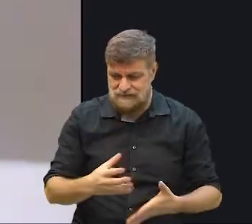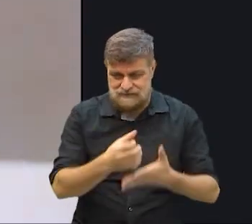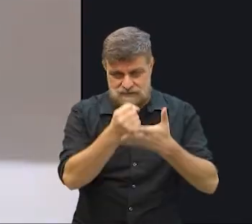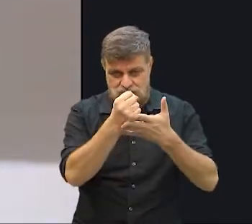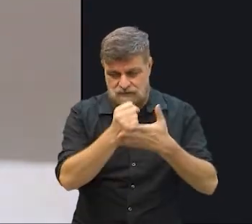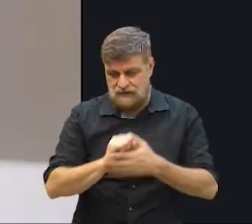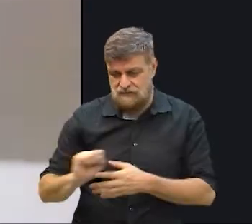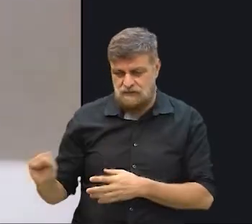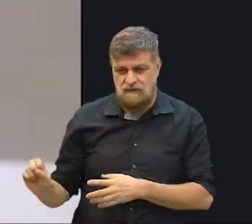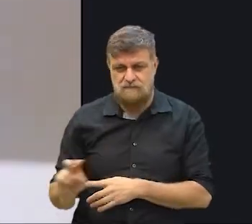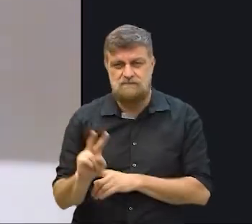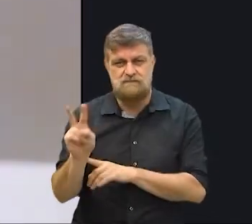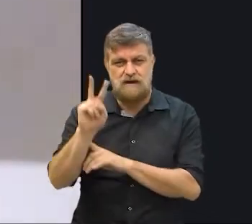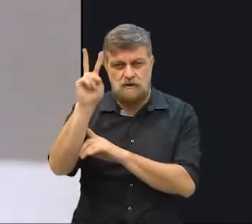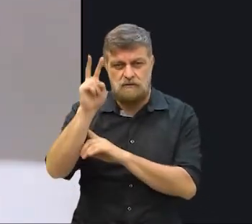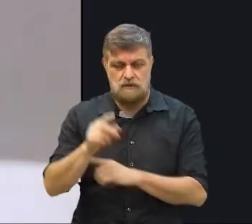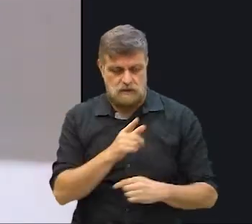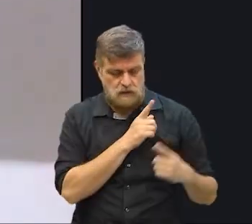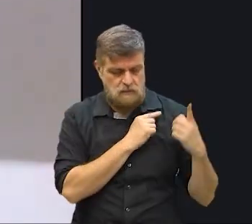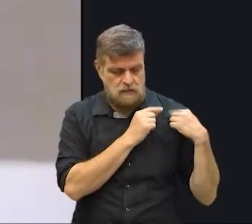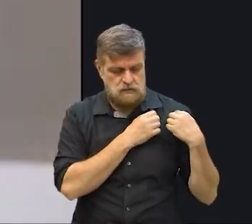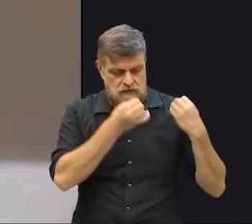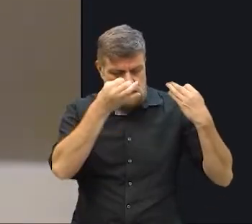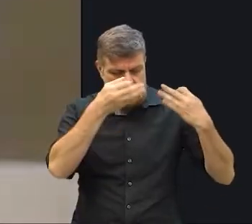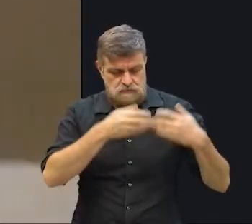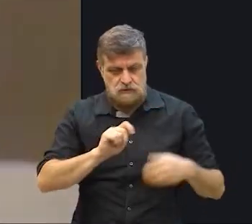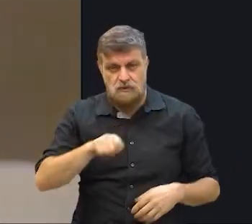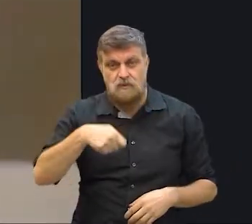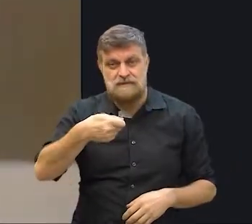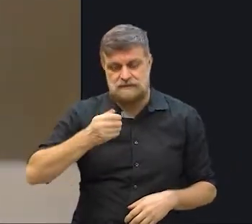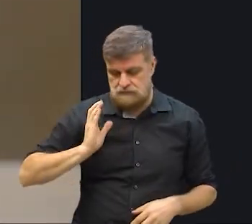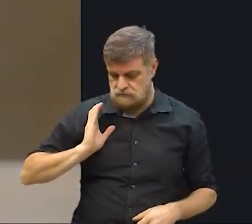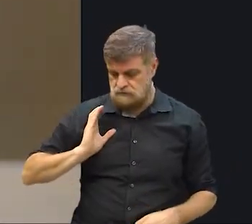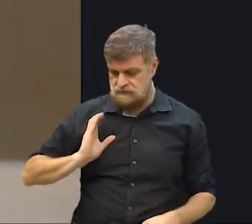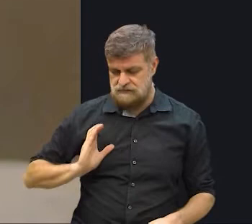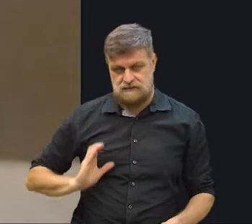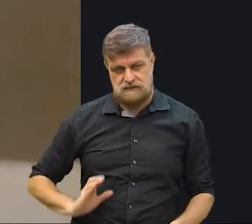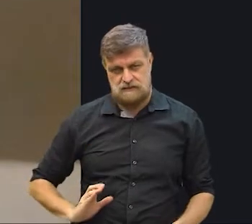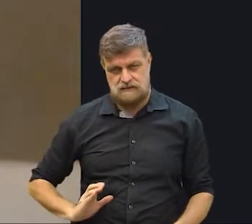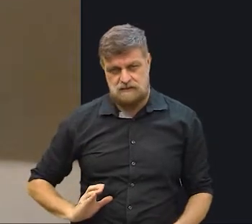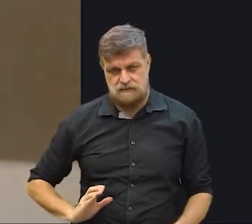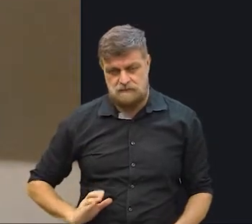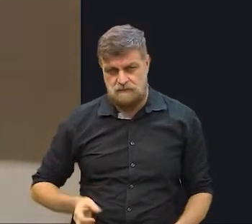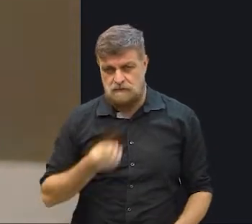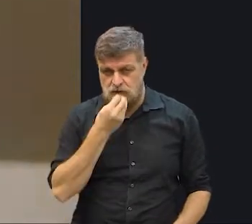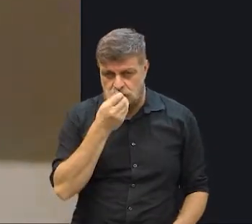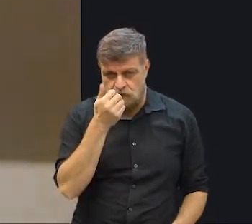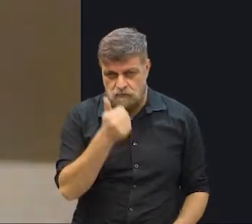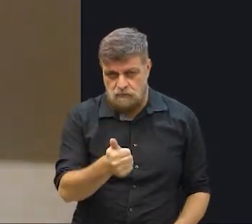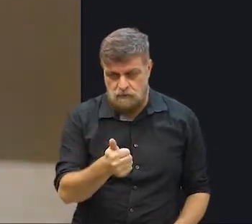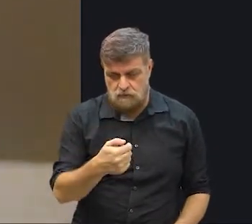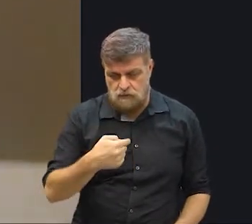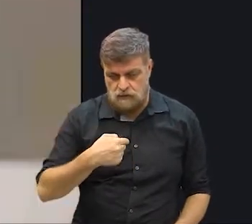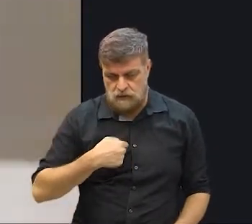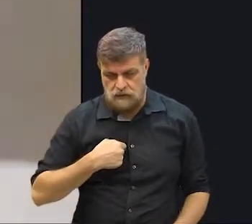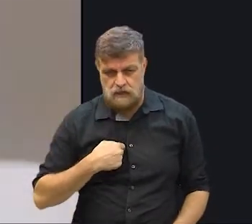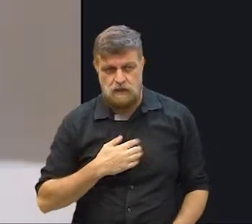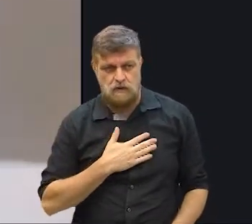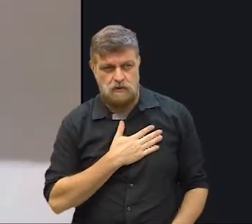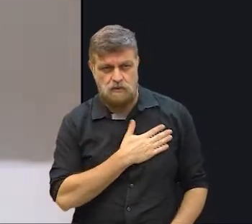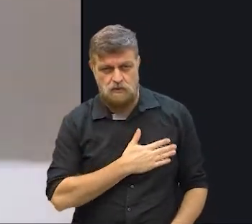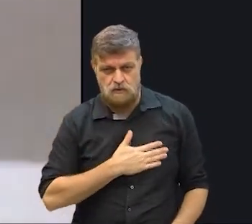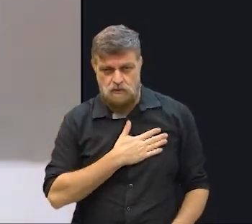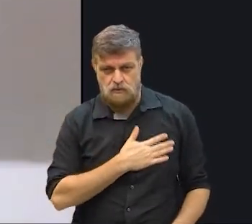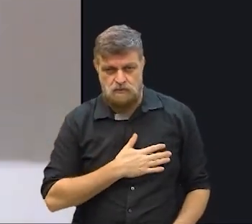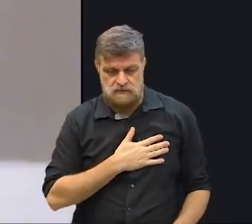incluir, para resgatar esses valores que o Major falou sobre cidadania. É muito bom